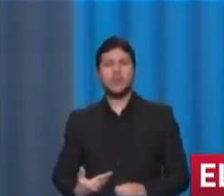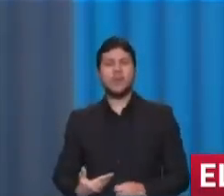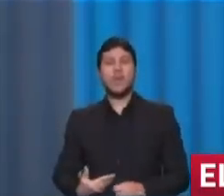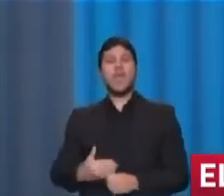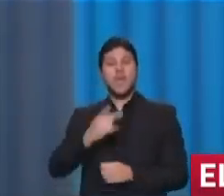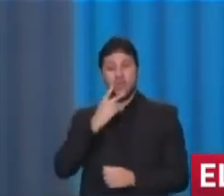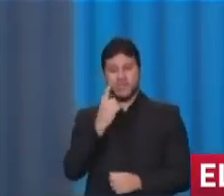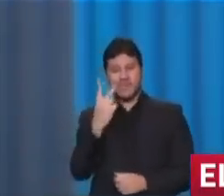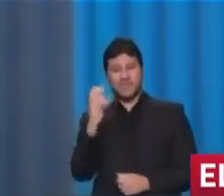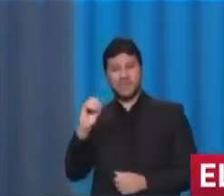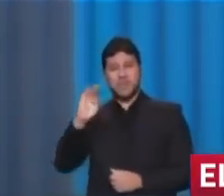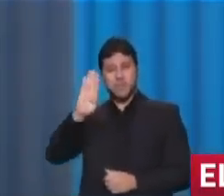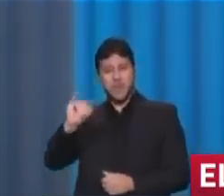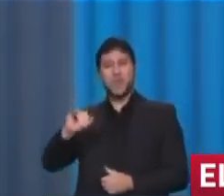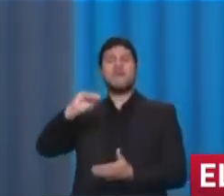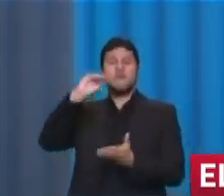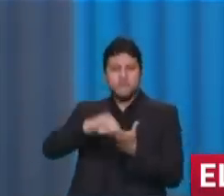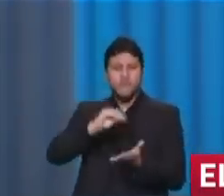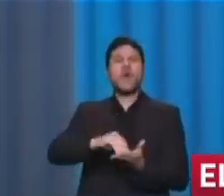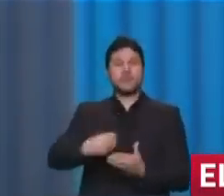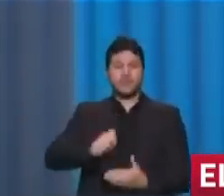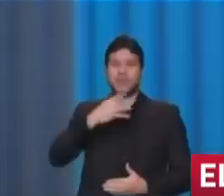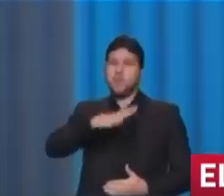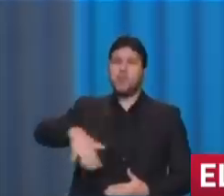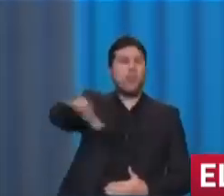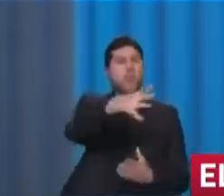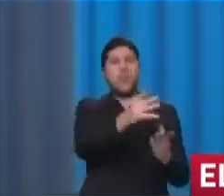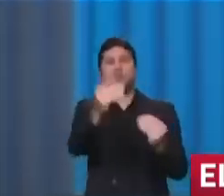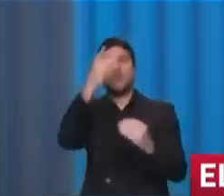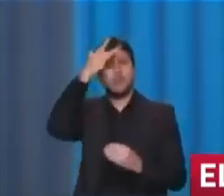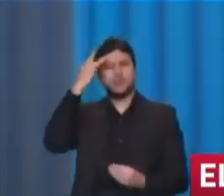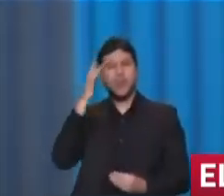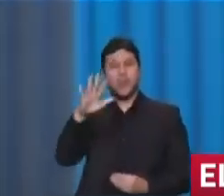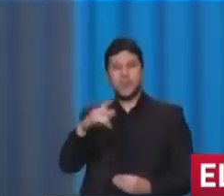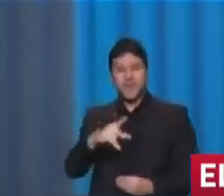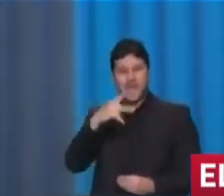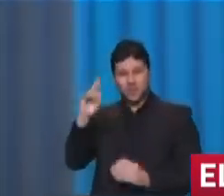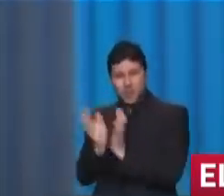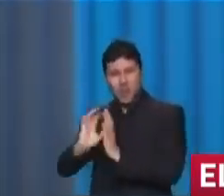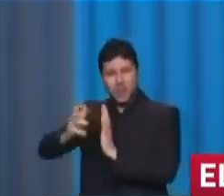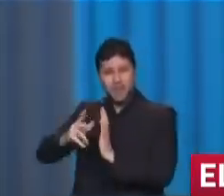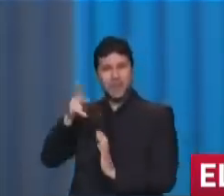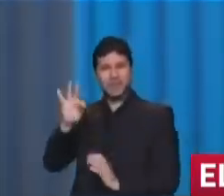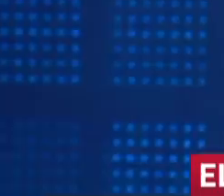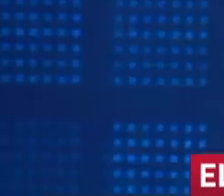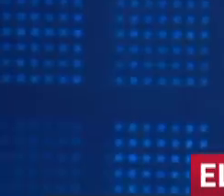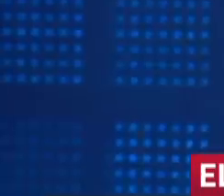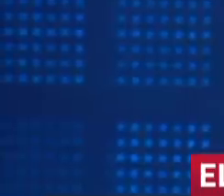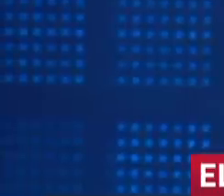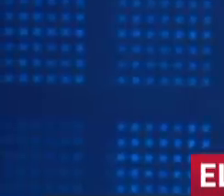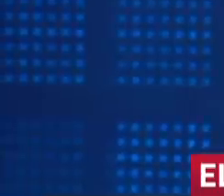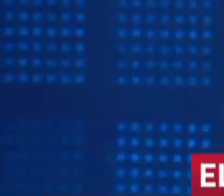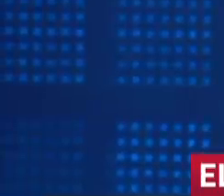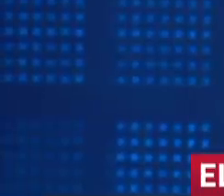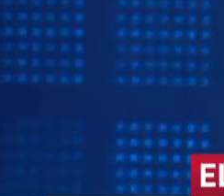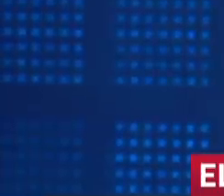desculpas que 120 bilhões de reais fez falta na vida de muita pessoa mas não fez falta na vida da turma do PT e nem na sua